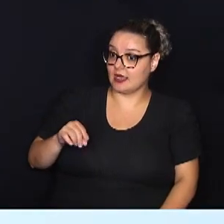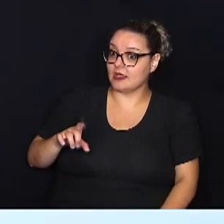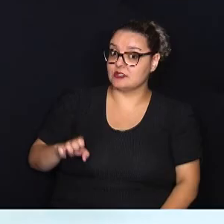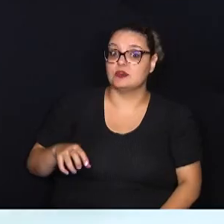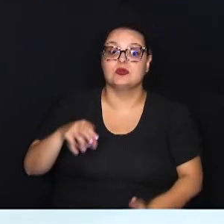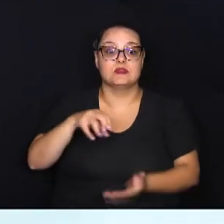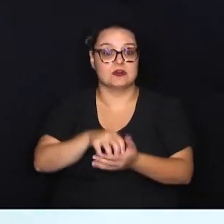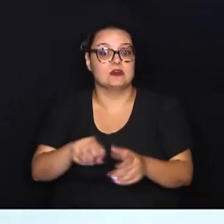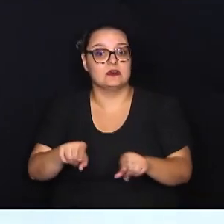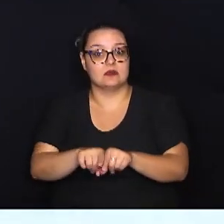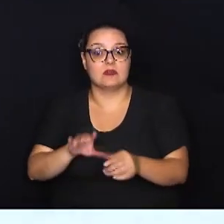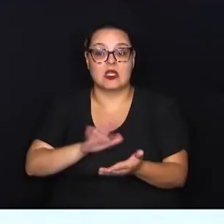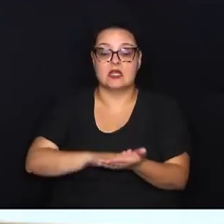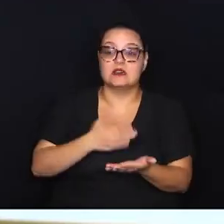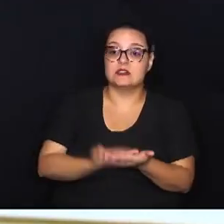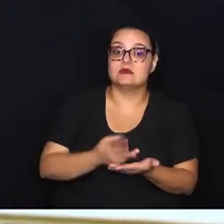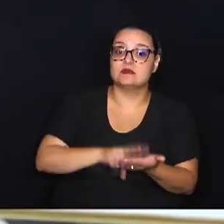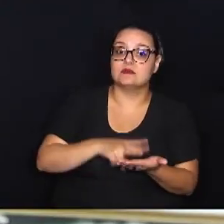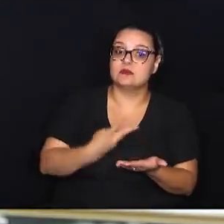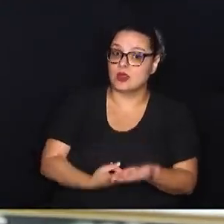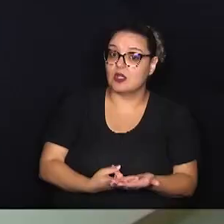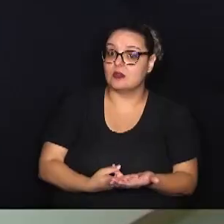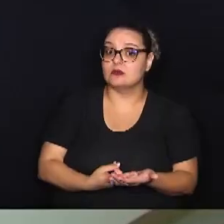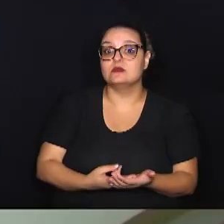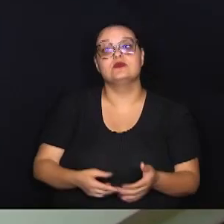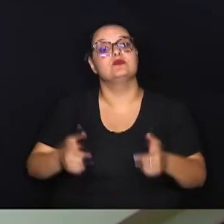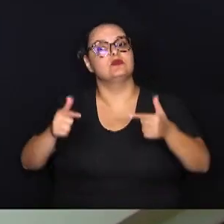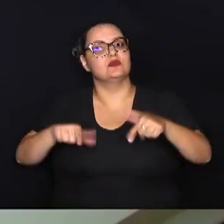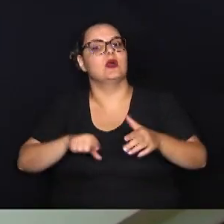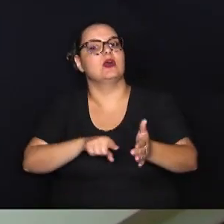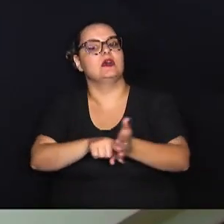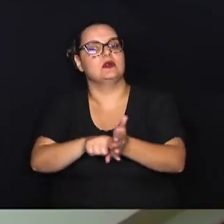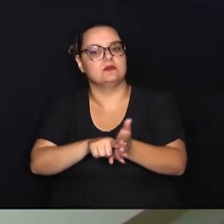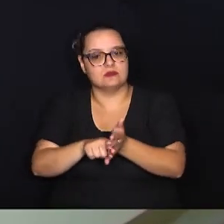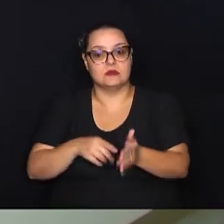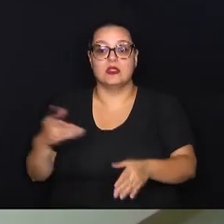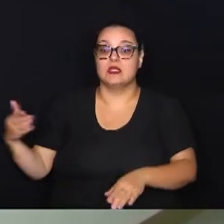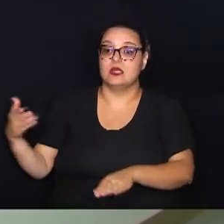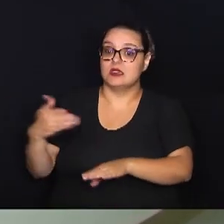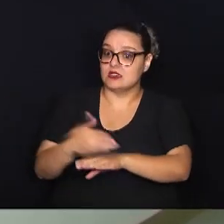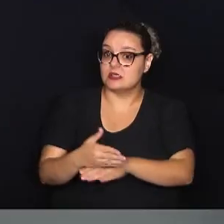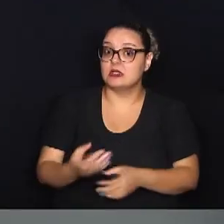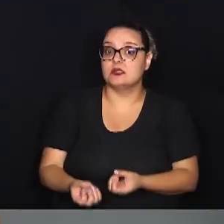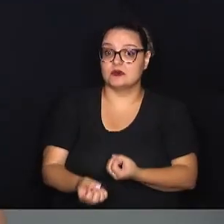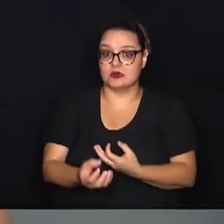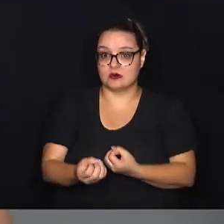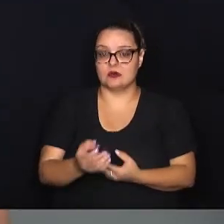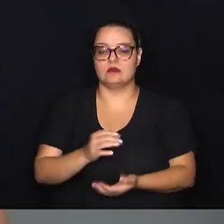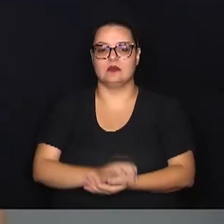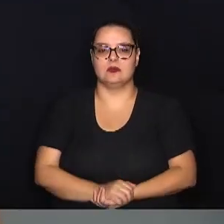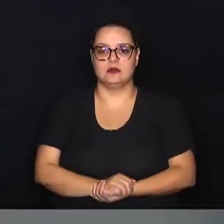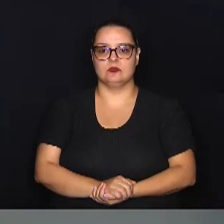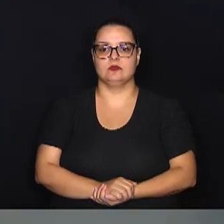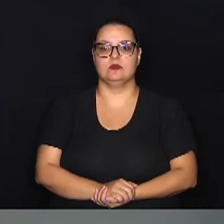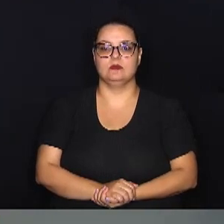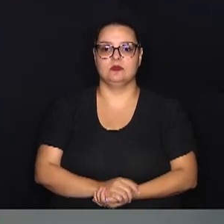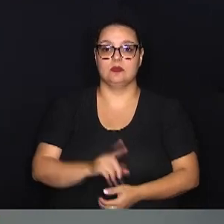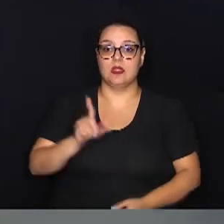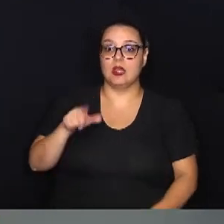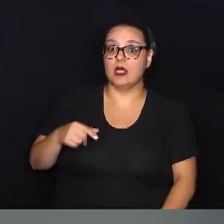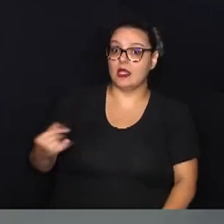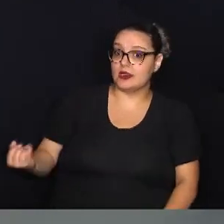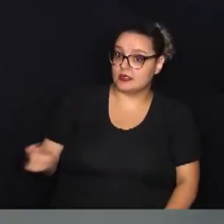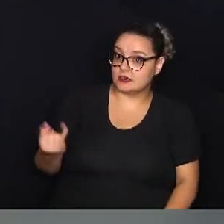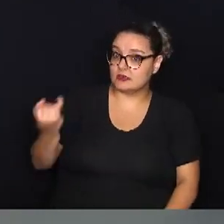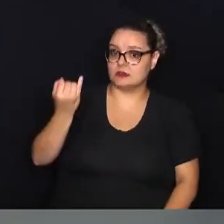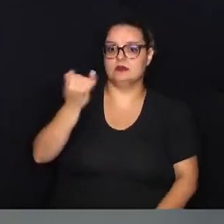também se traduz em uma rica fonte de pesquisa e acesso a informações. A importância